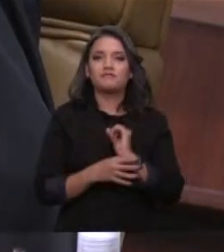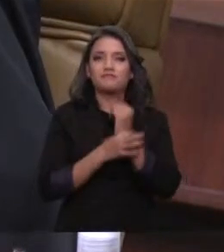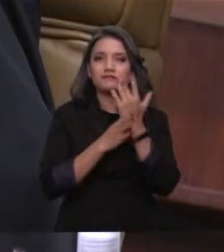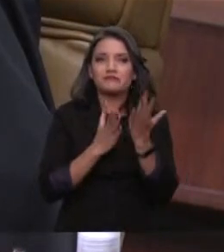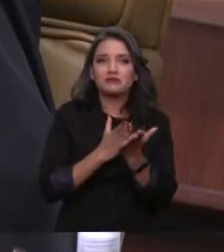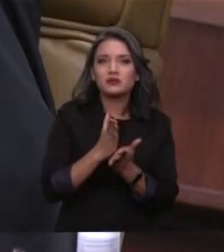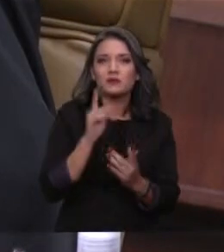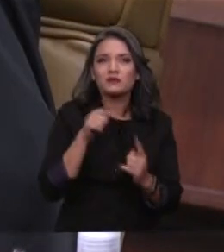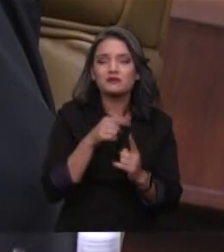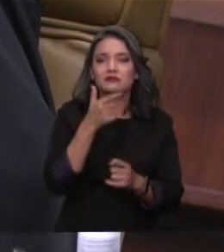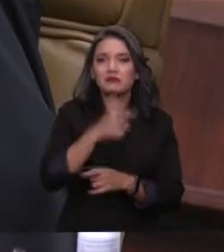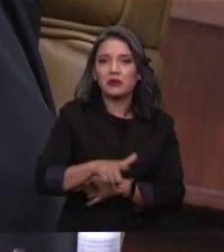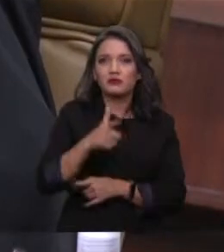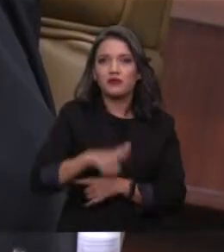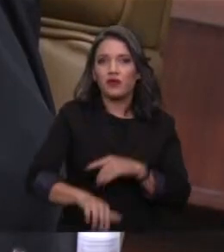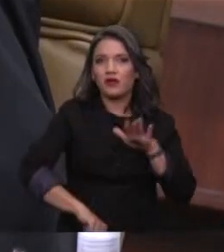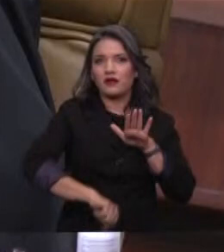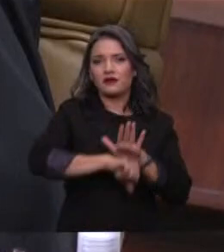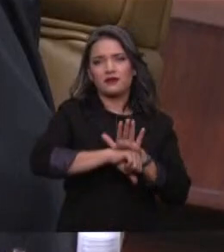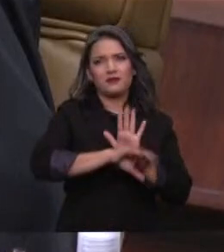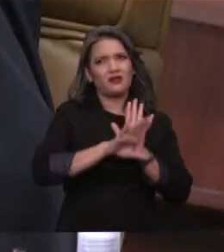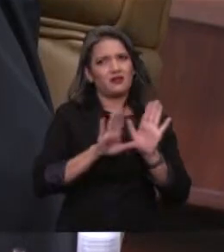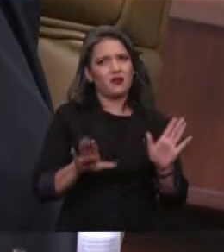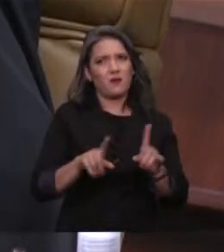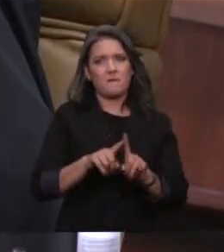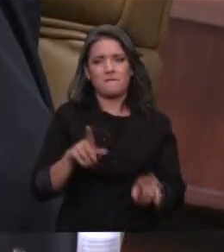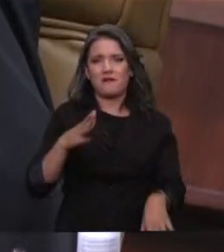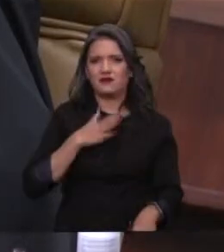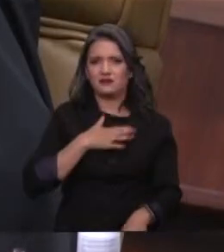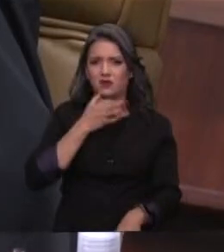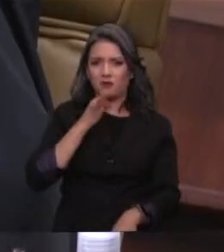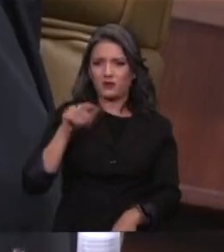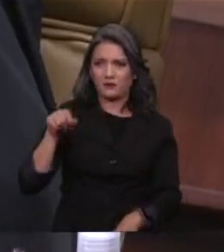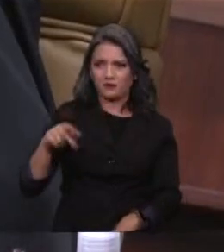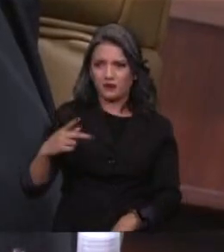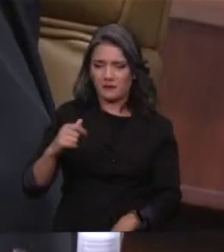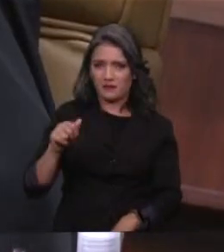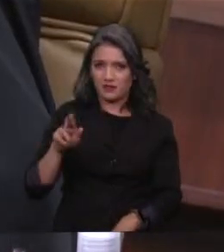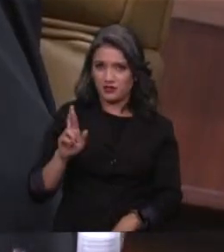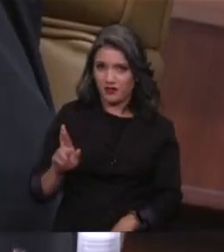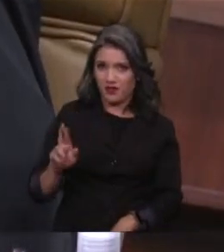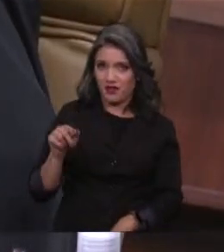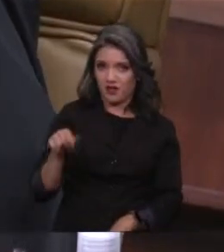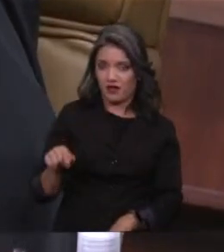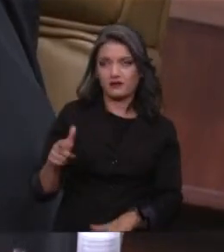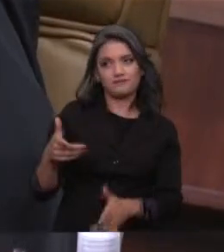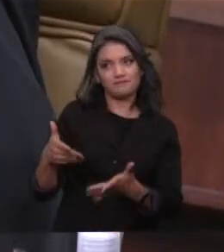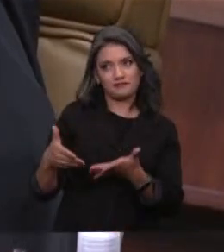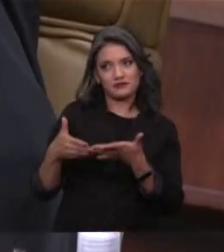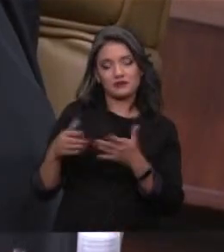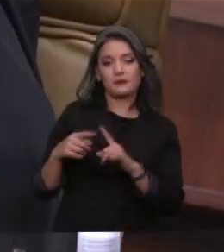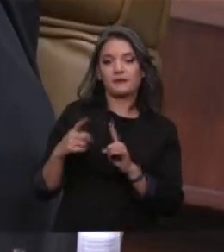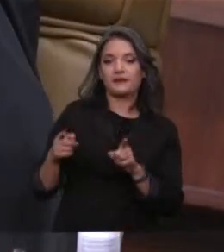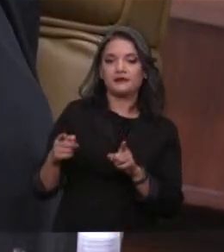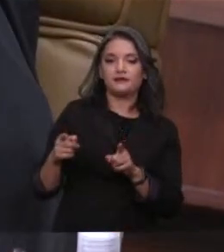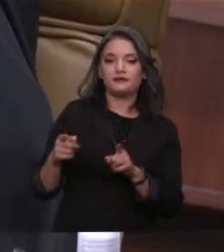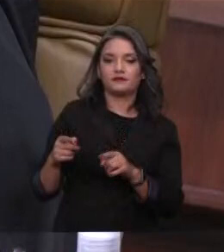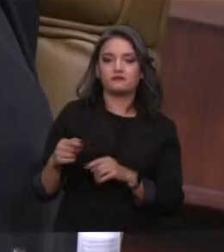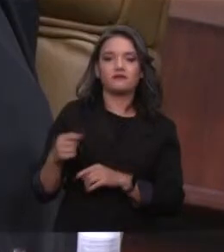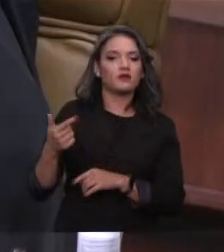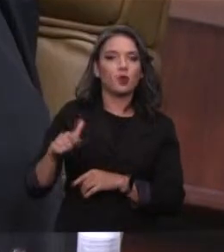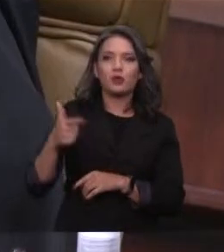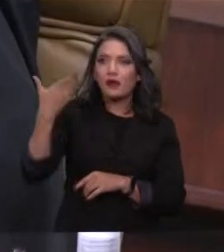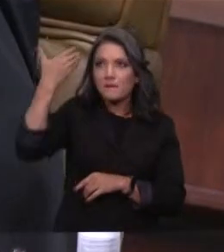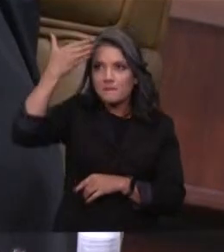meu juízo, a Procuradoria-Geral da República... Ação Penal número 1025, Ministério Público Federal contra Fernando Afonso Collor de